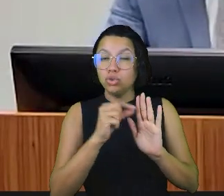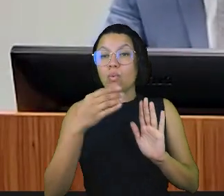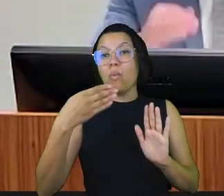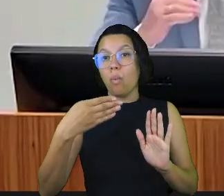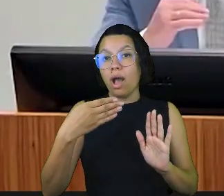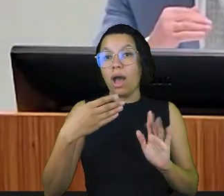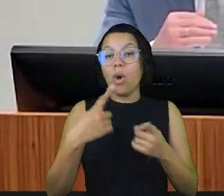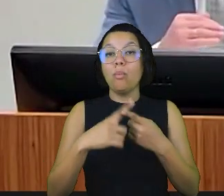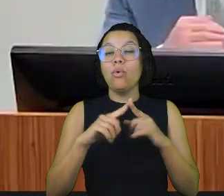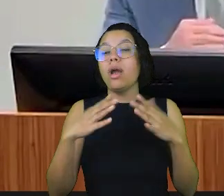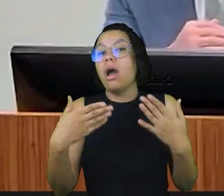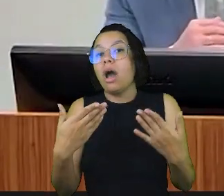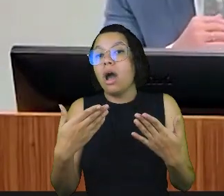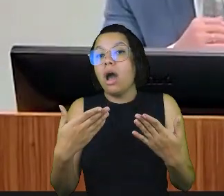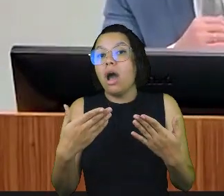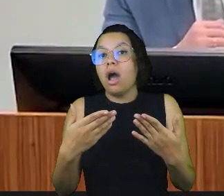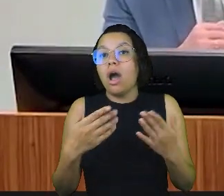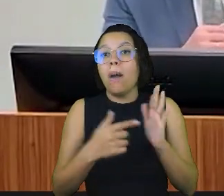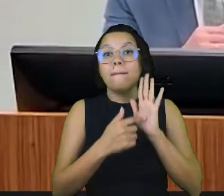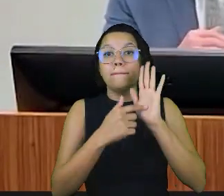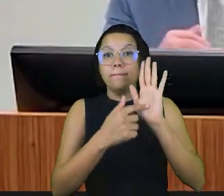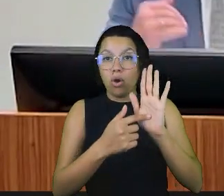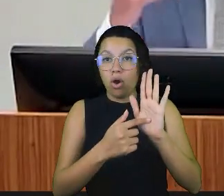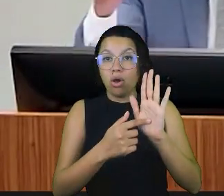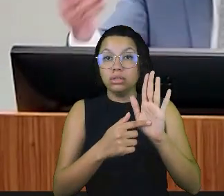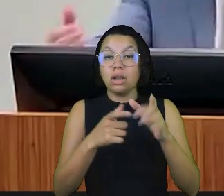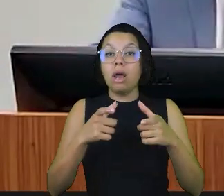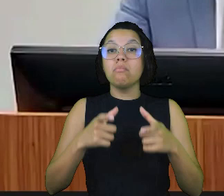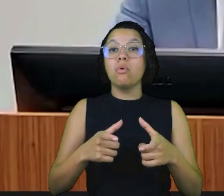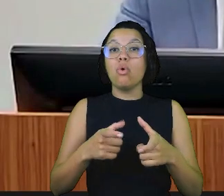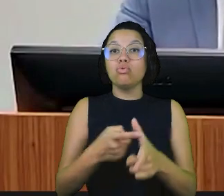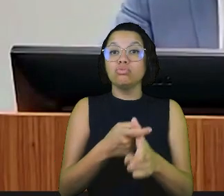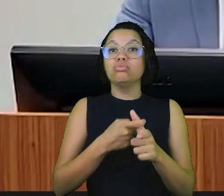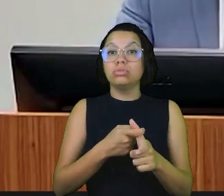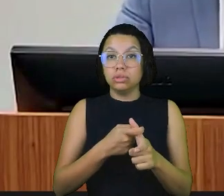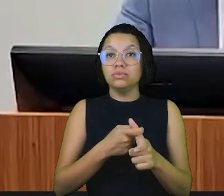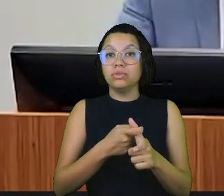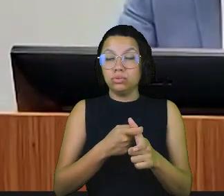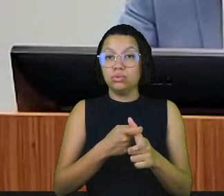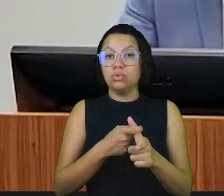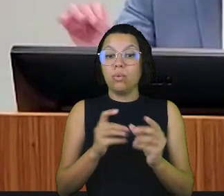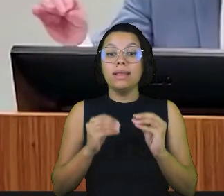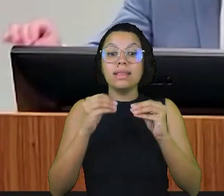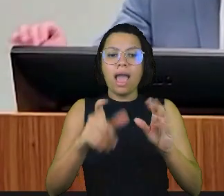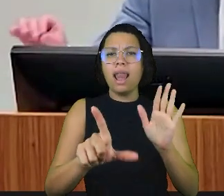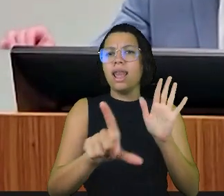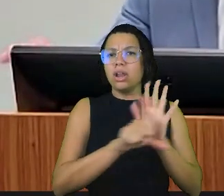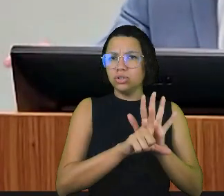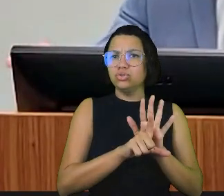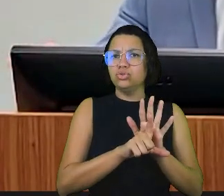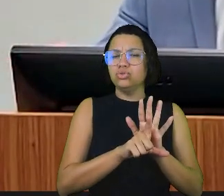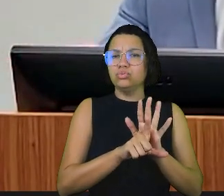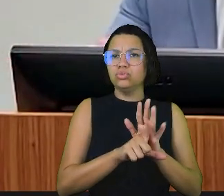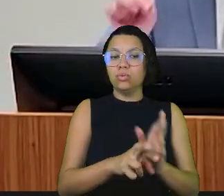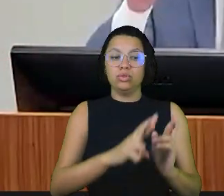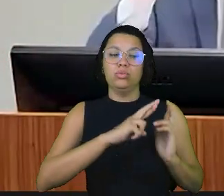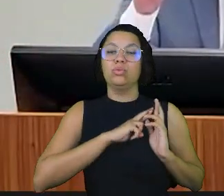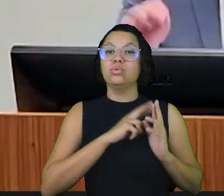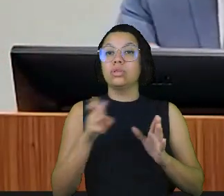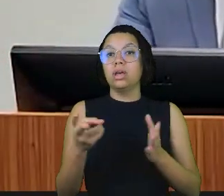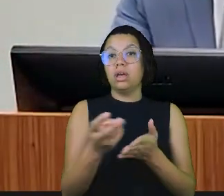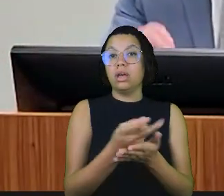quando, destacadamente da posição do devedor, atribui ele legitimidade ao responsável